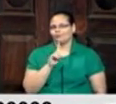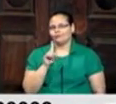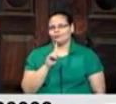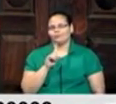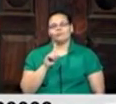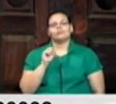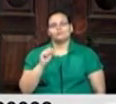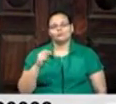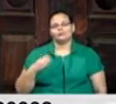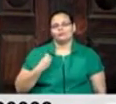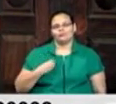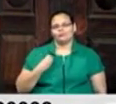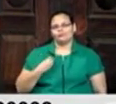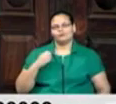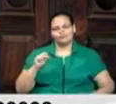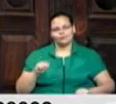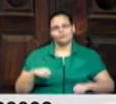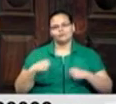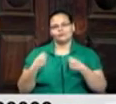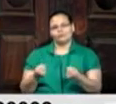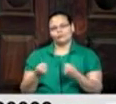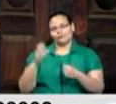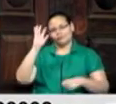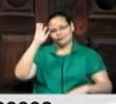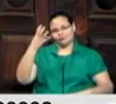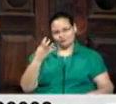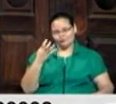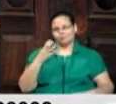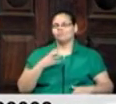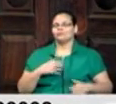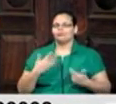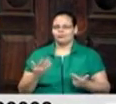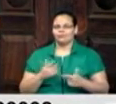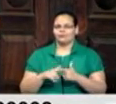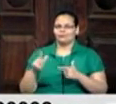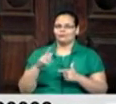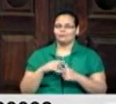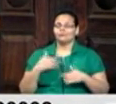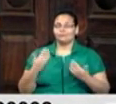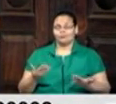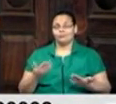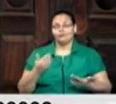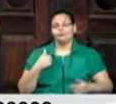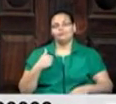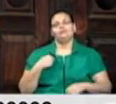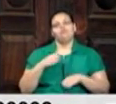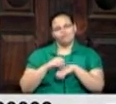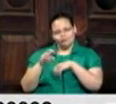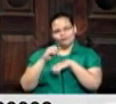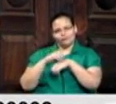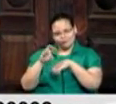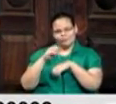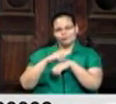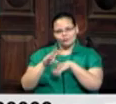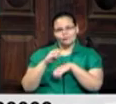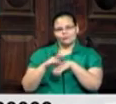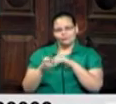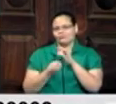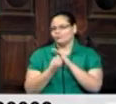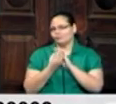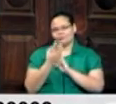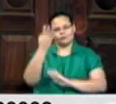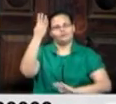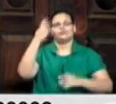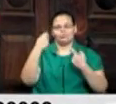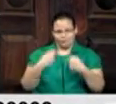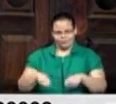não são chamadas para participar desse esforço para solucionar essa crise. Mais de uma vez eu coloquei aqui, senhor presidente,